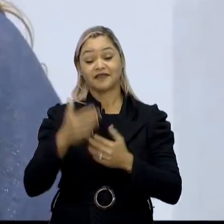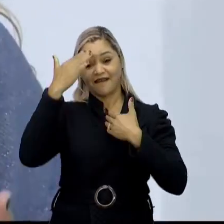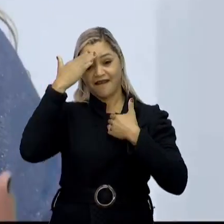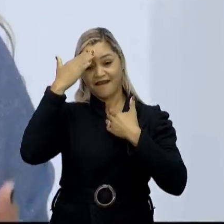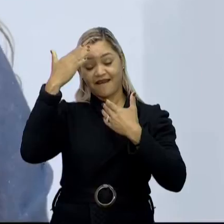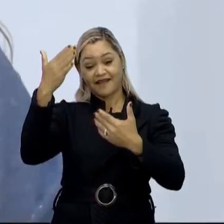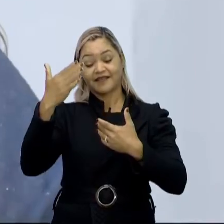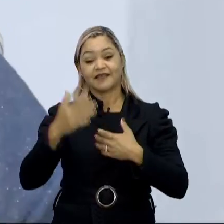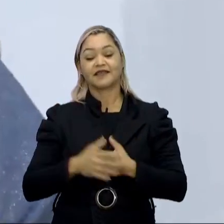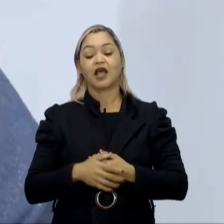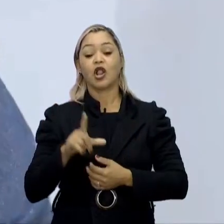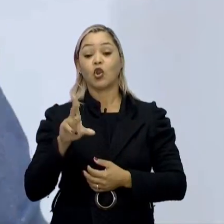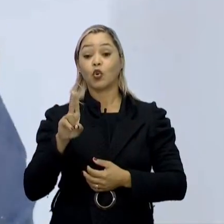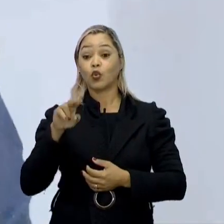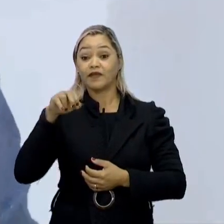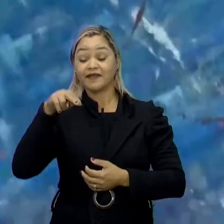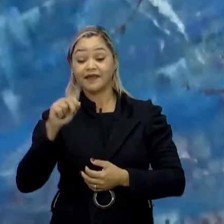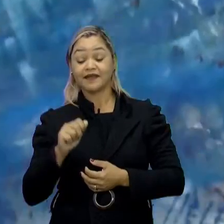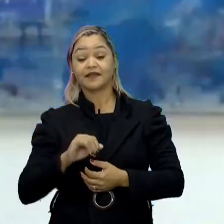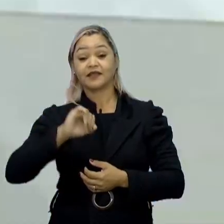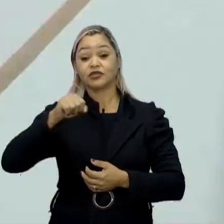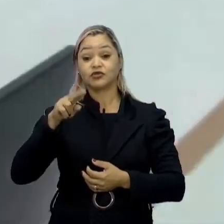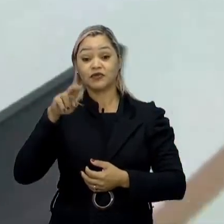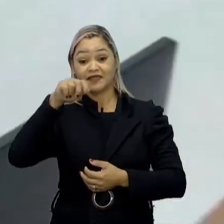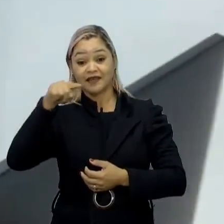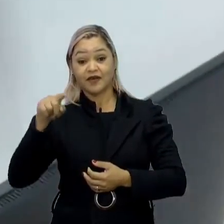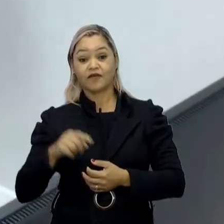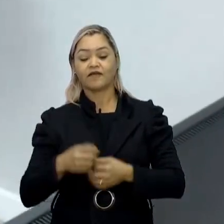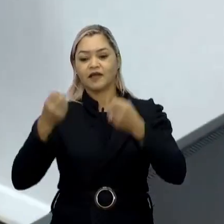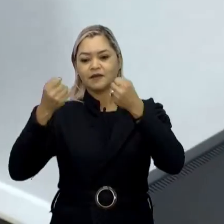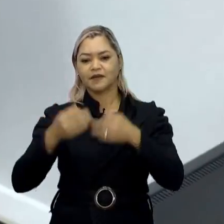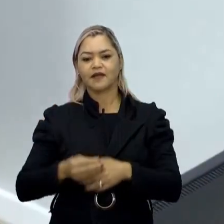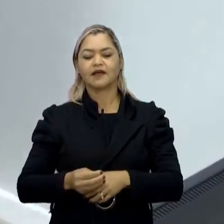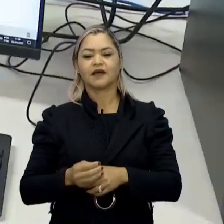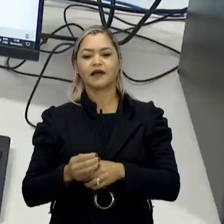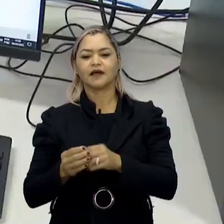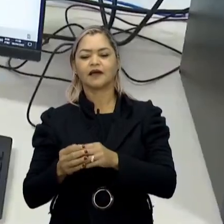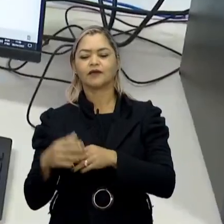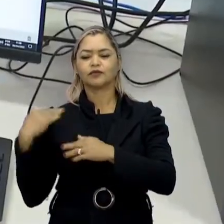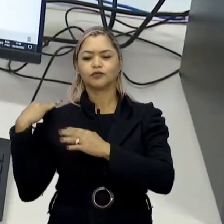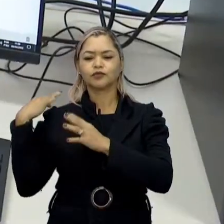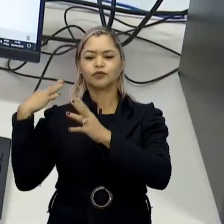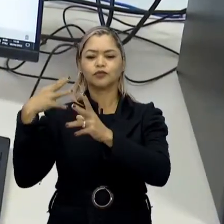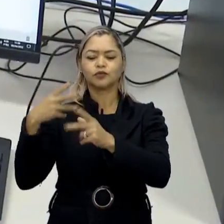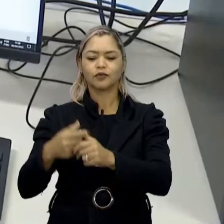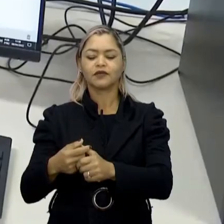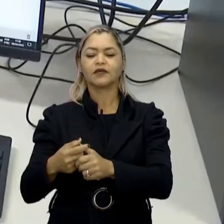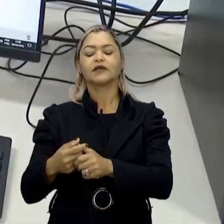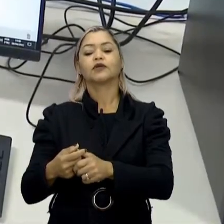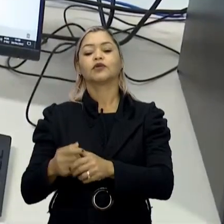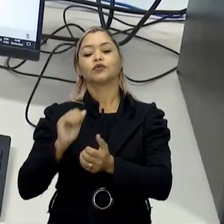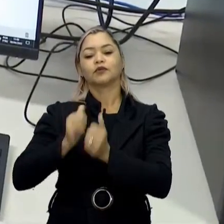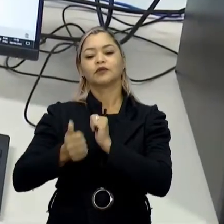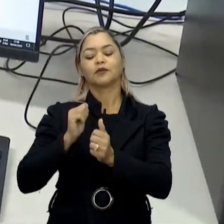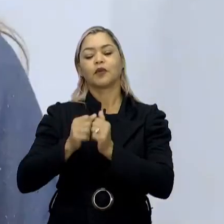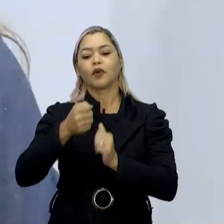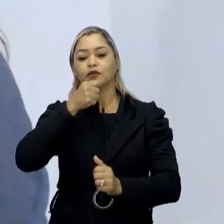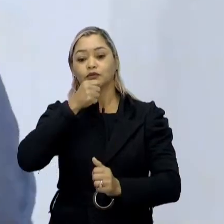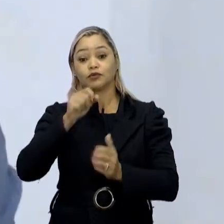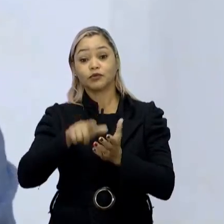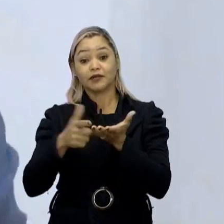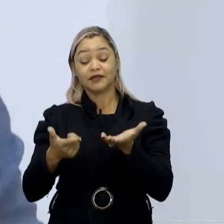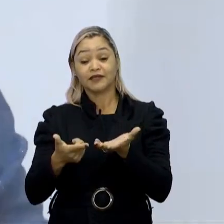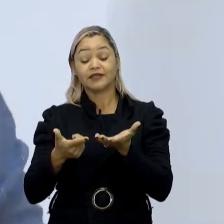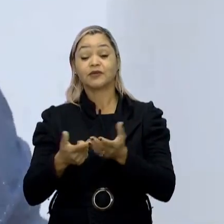agradeço Luciana Julião, que vai contar um pouquinho dessa trajetória aí no esporte, no jornalismo, algo que